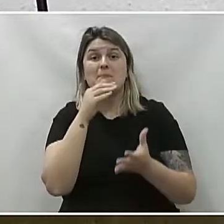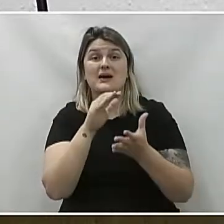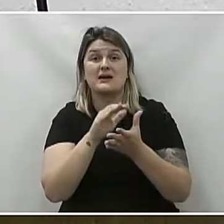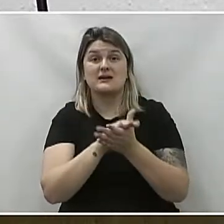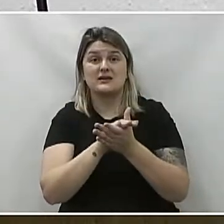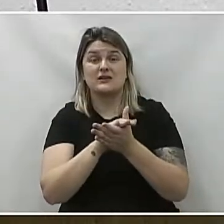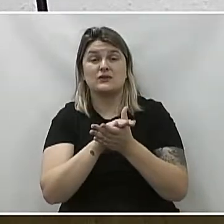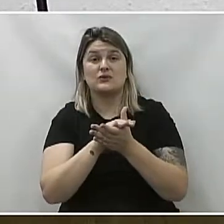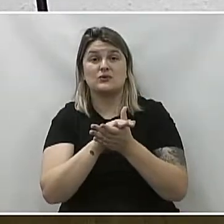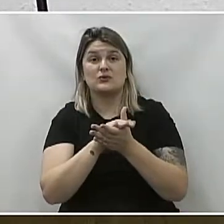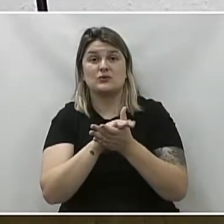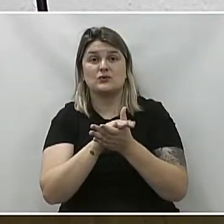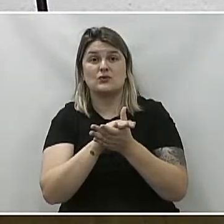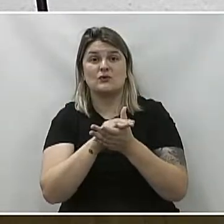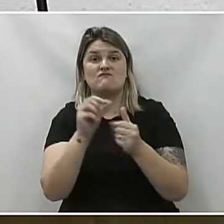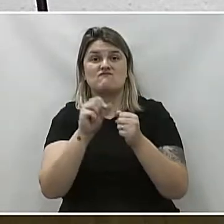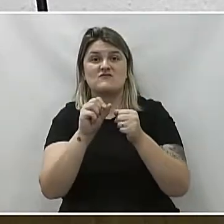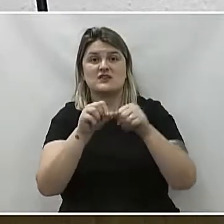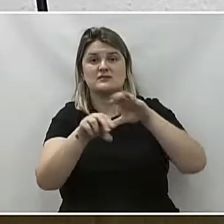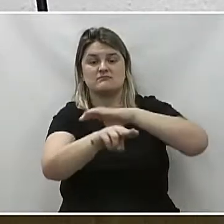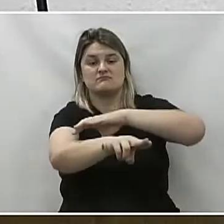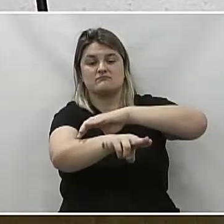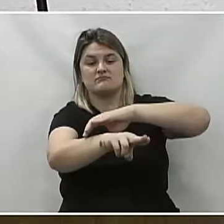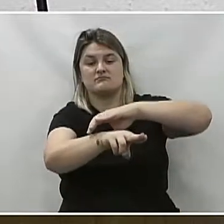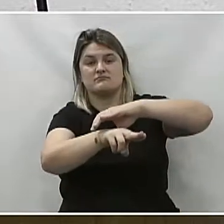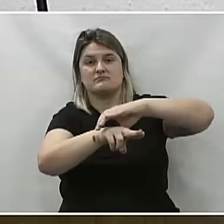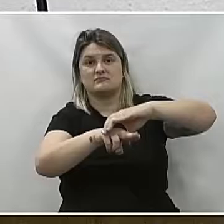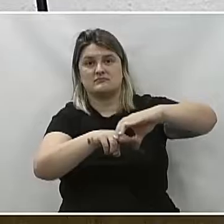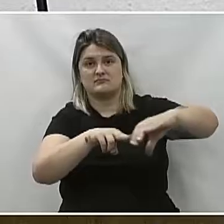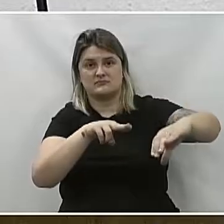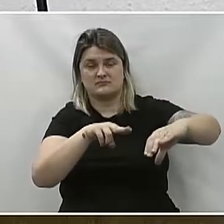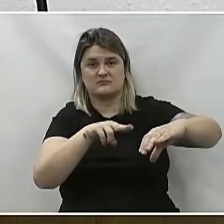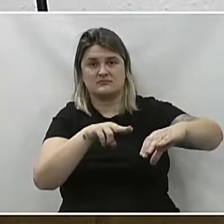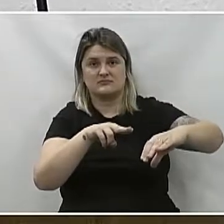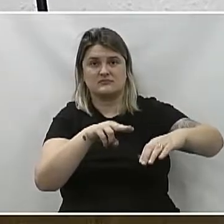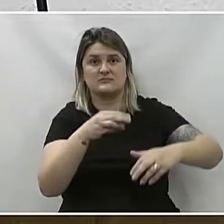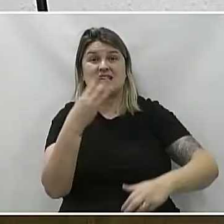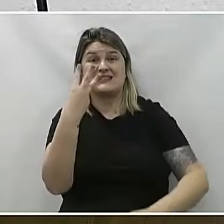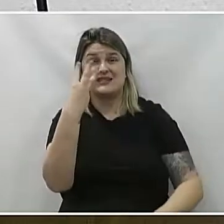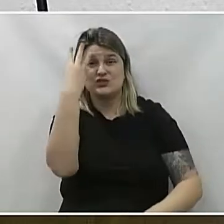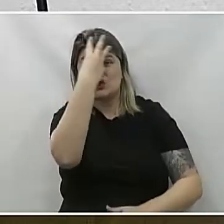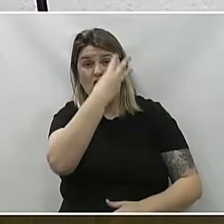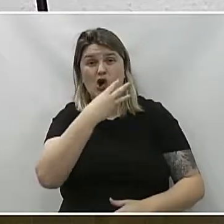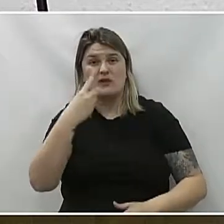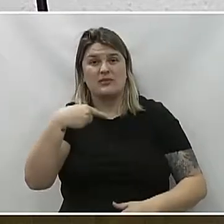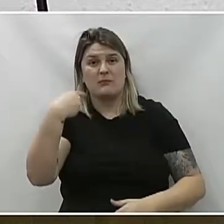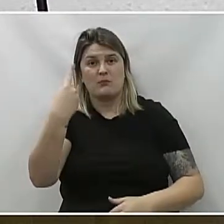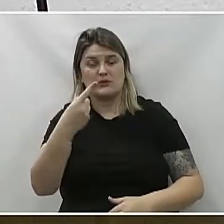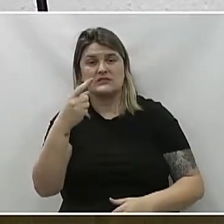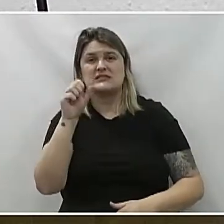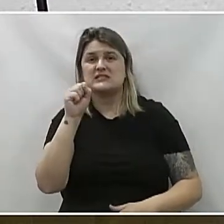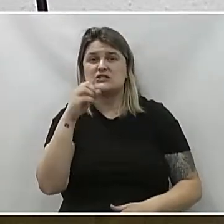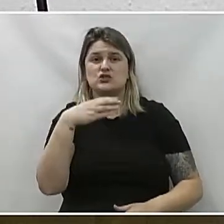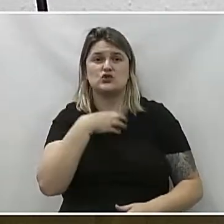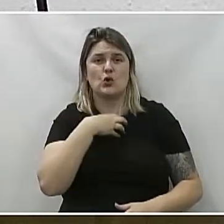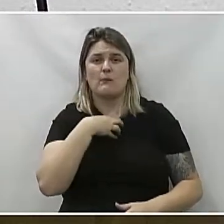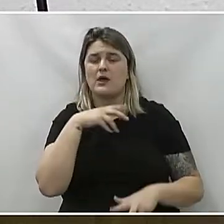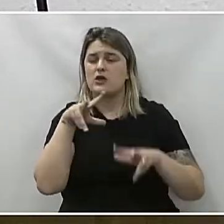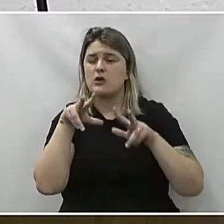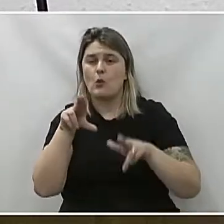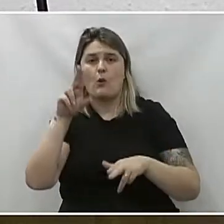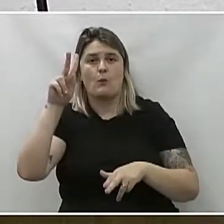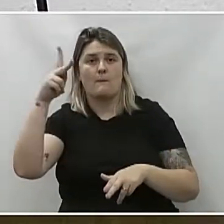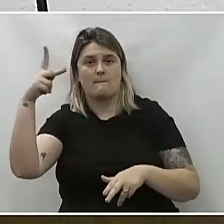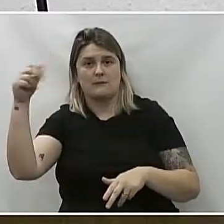estava dentro de uma máquina de tomografia. Você tem noção disso? 3 horas depois. Os mesmos sintomas que ele ia na UPA aqui.